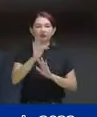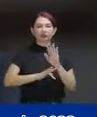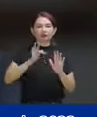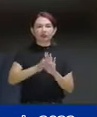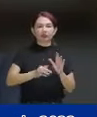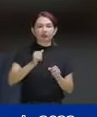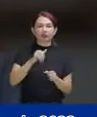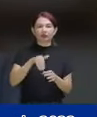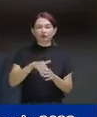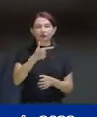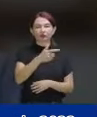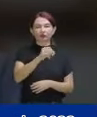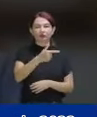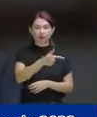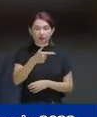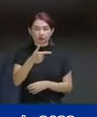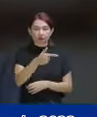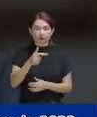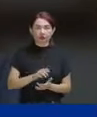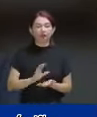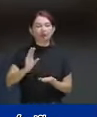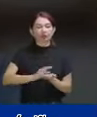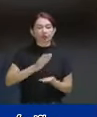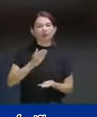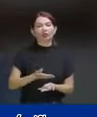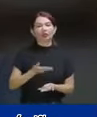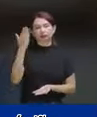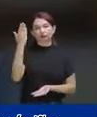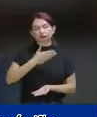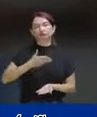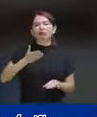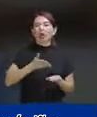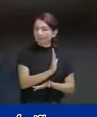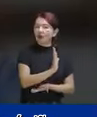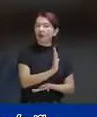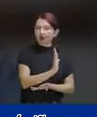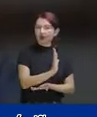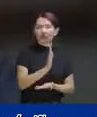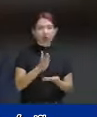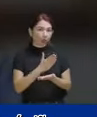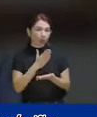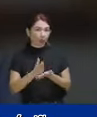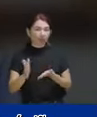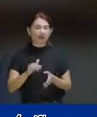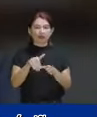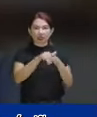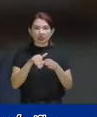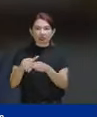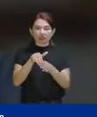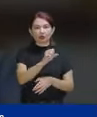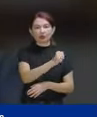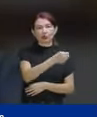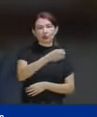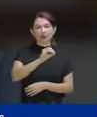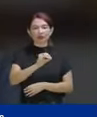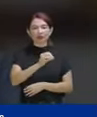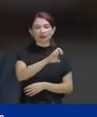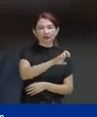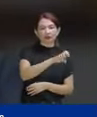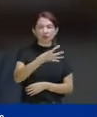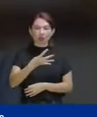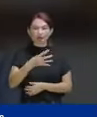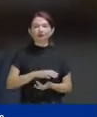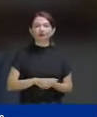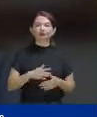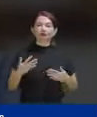2022. As contas elas foram julgadas aprovadas com ressalvas pelo acordo do TRE Amapá 8054. O Ministério